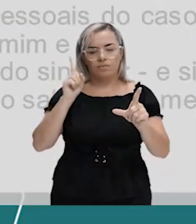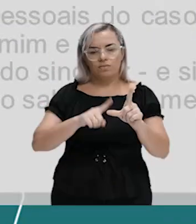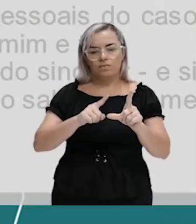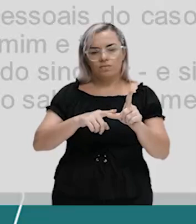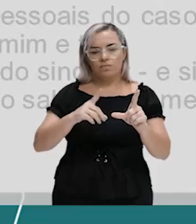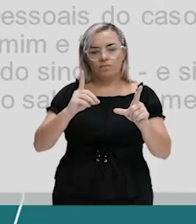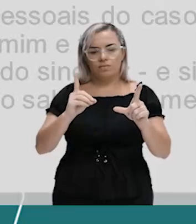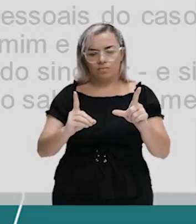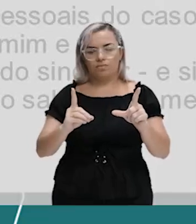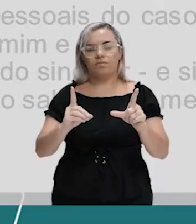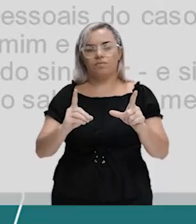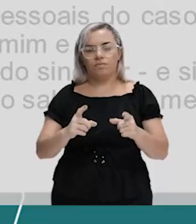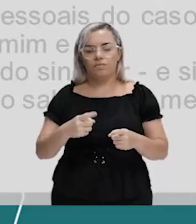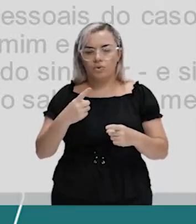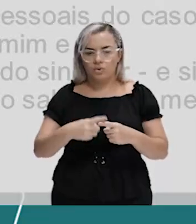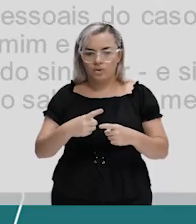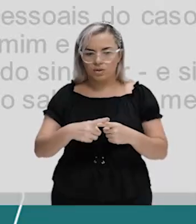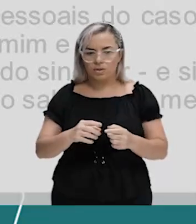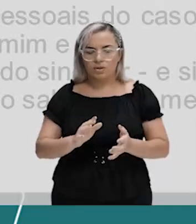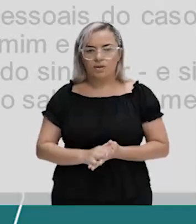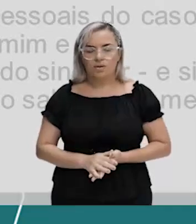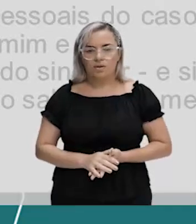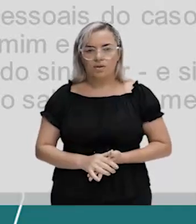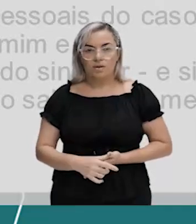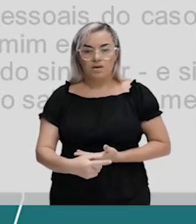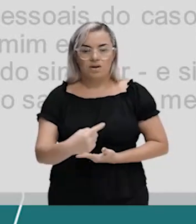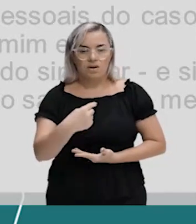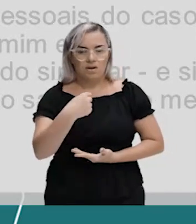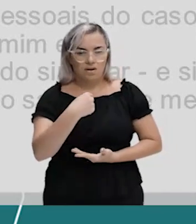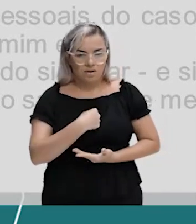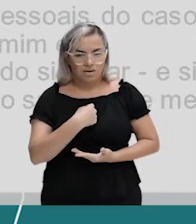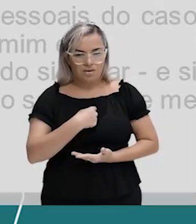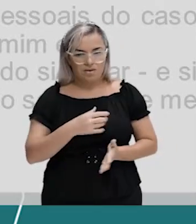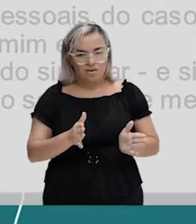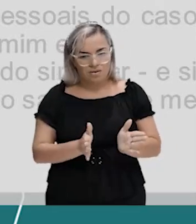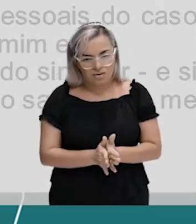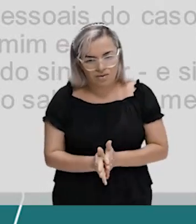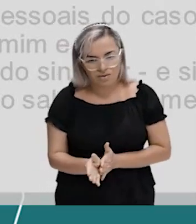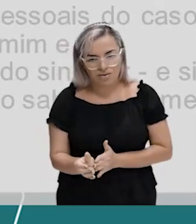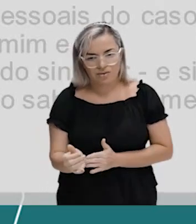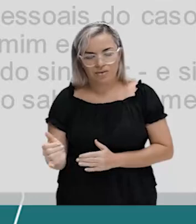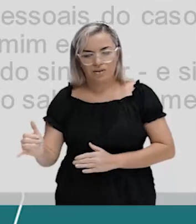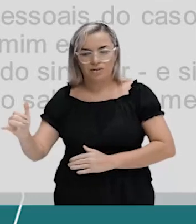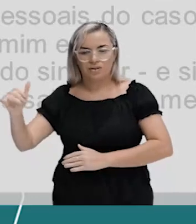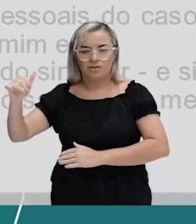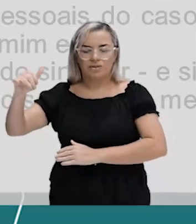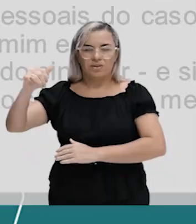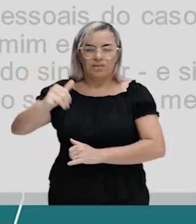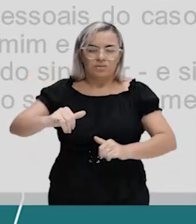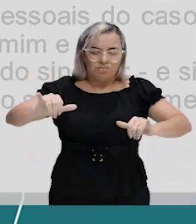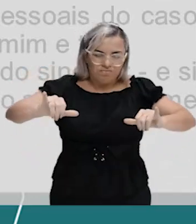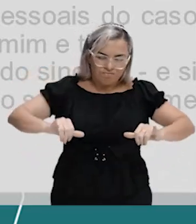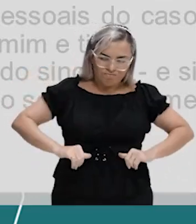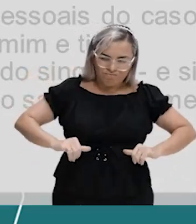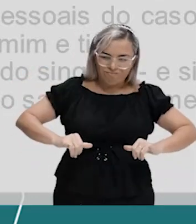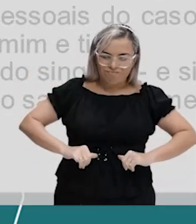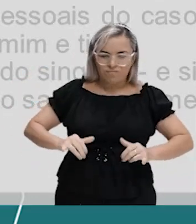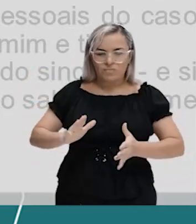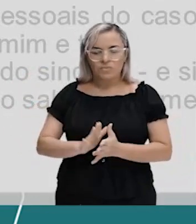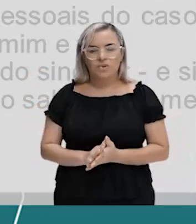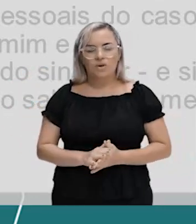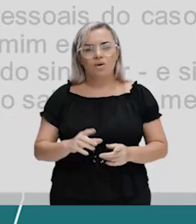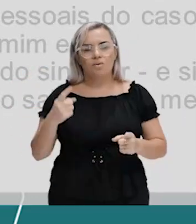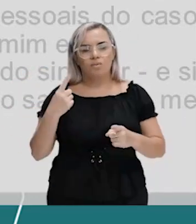seria a letra D. Para mim, viajar de avião é um suplício, né? Essa é a opção correta. Por que as